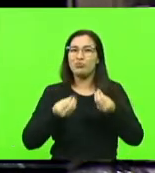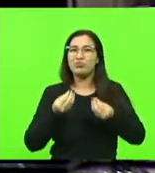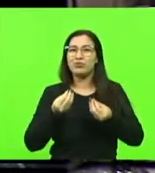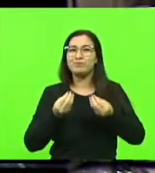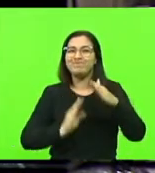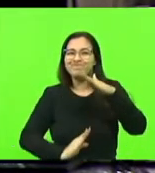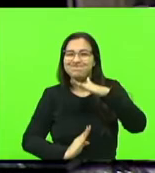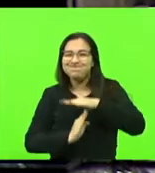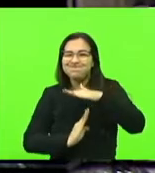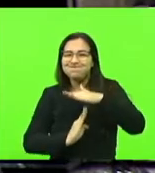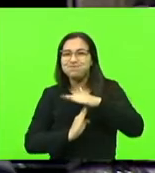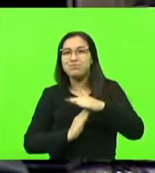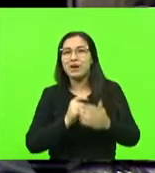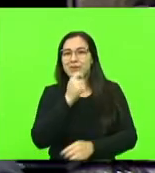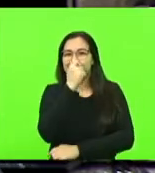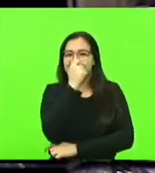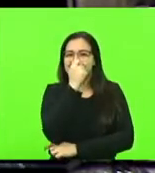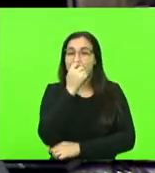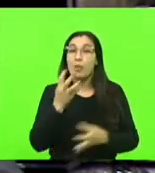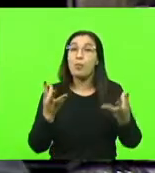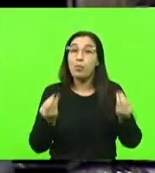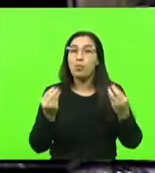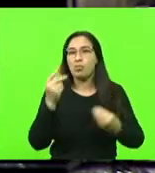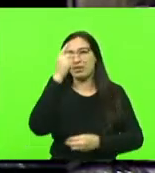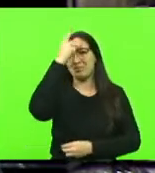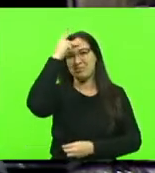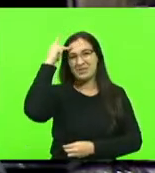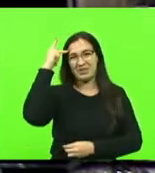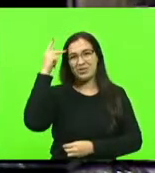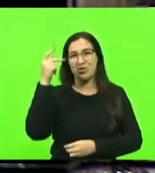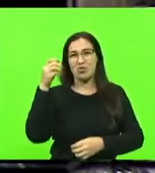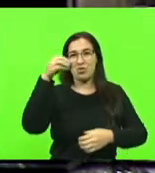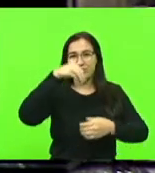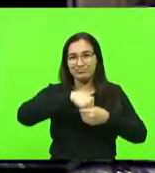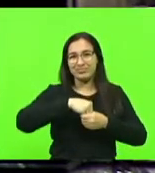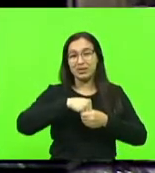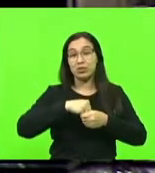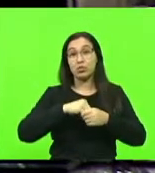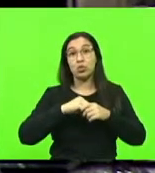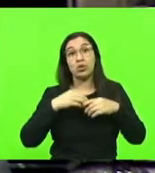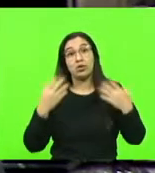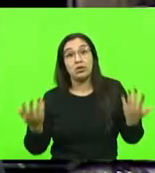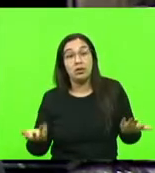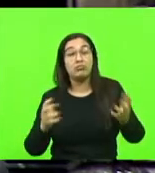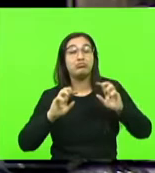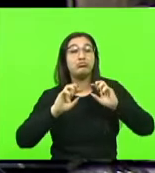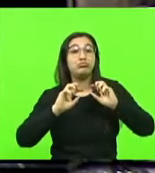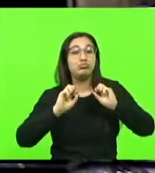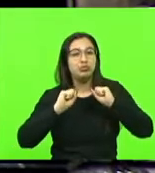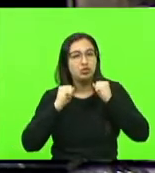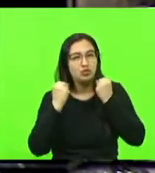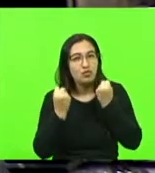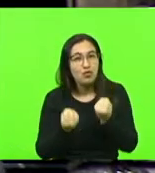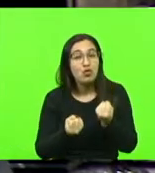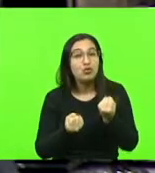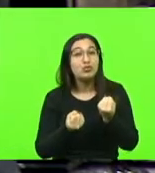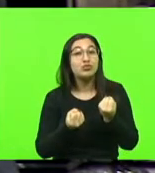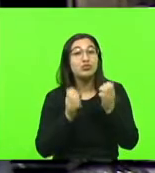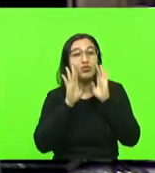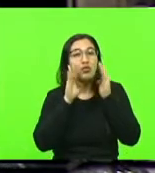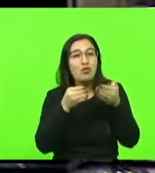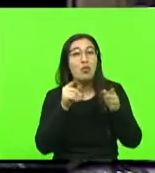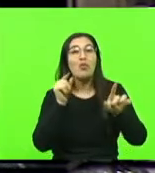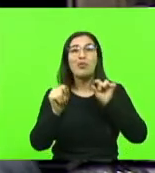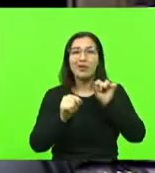de UTI lotados, então todo o nosso esforço, naquele momento, era para ajudarmos a combater essa praga que é